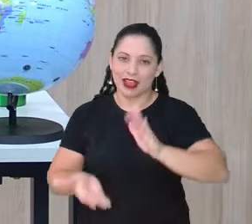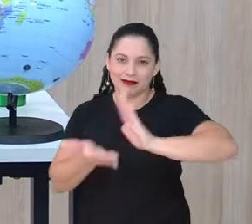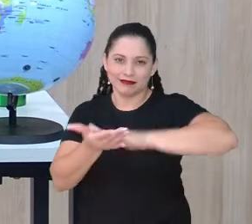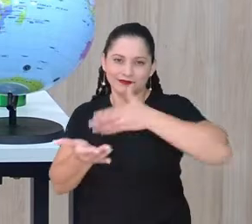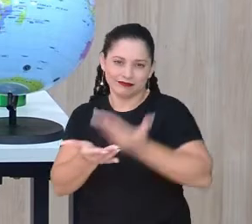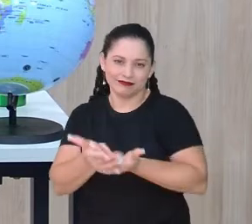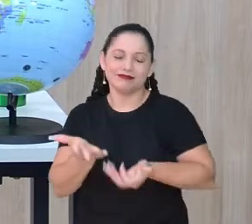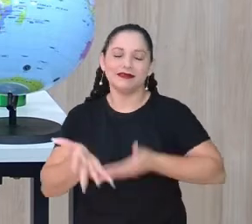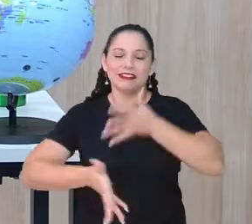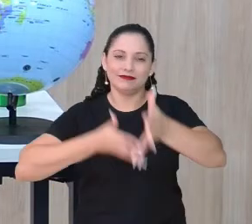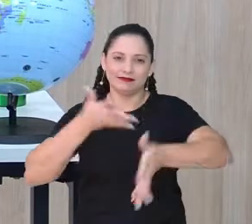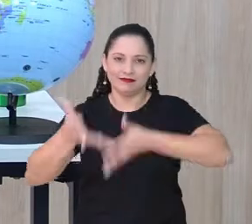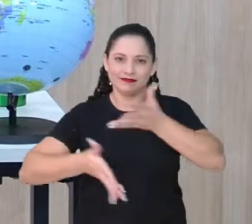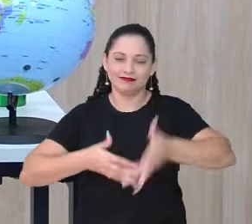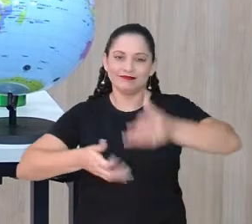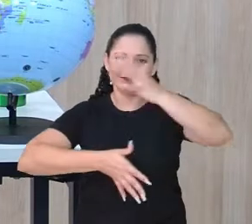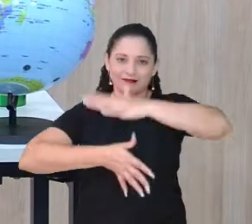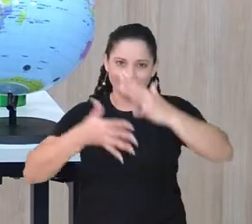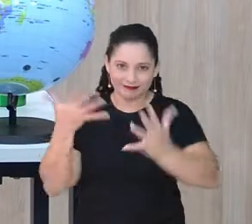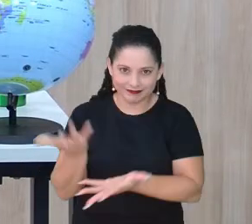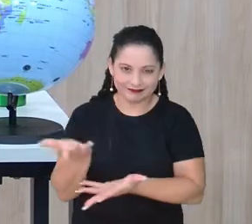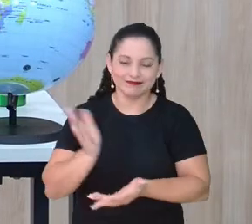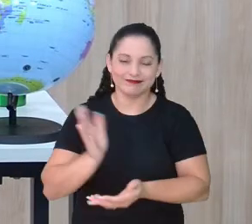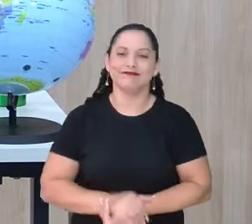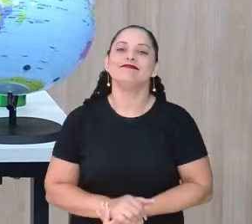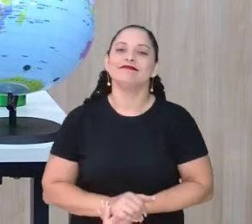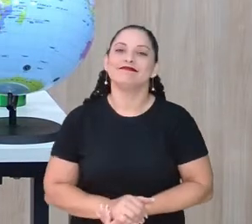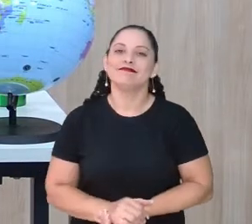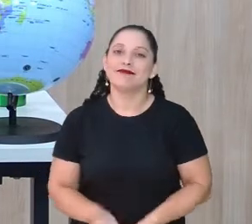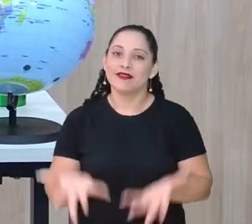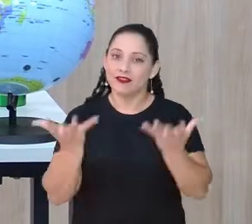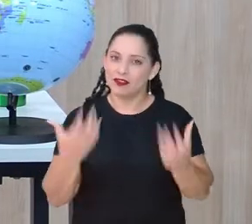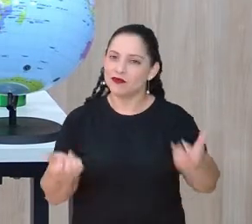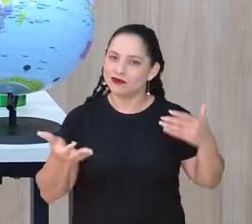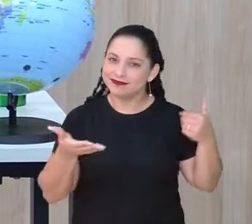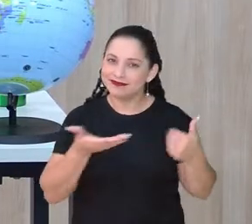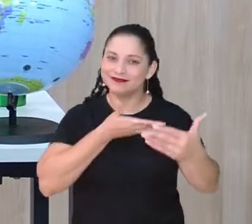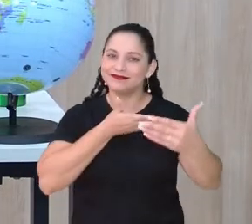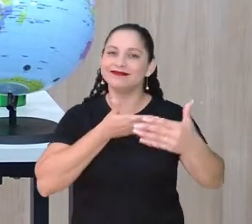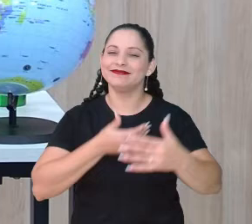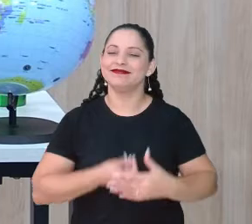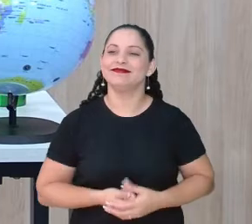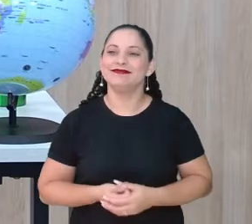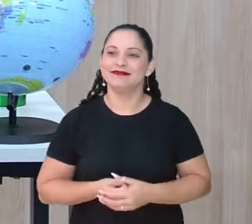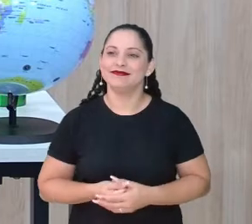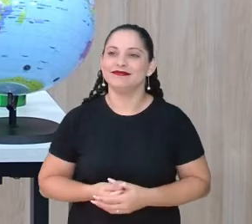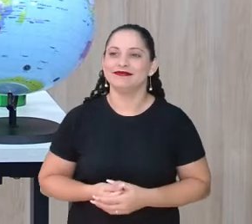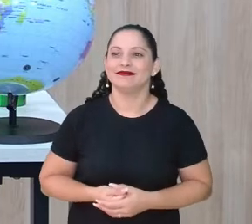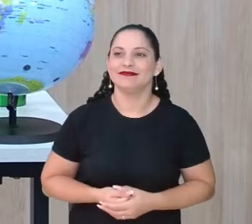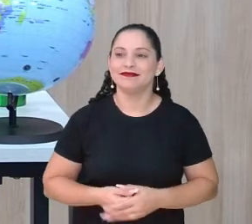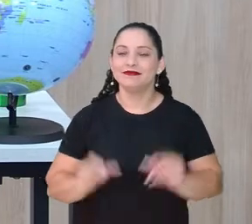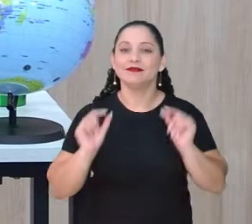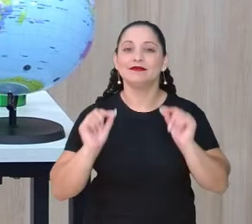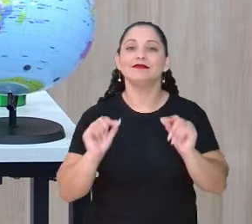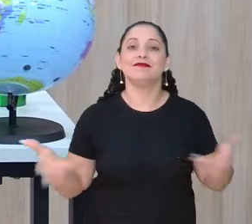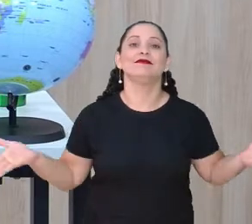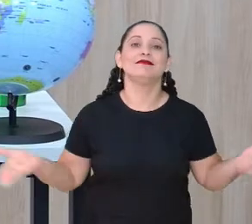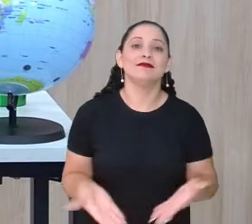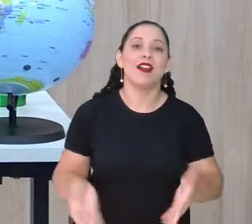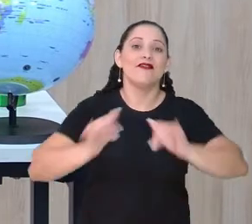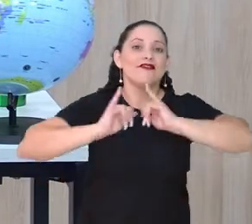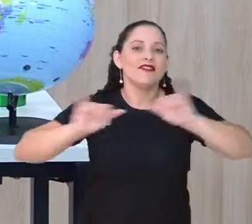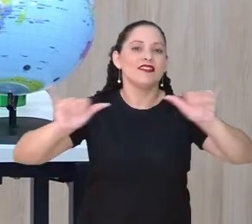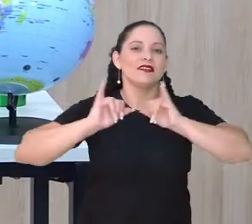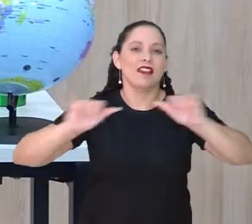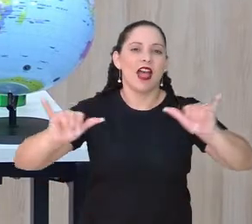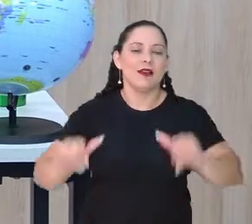da língua brasileira de sinais. Mas vamos continuar. O que é que nós temos ainda?